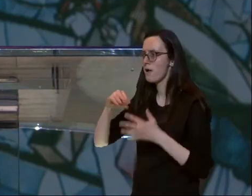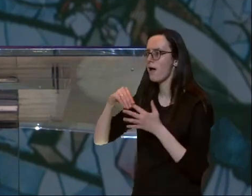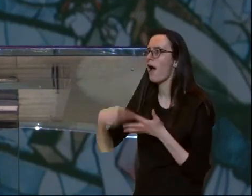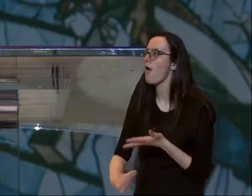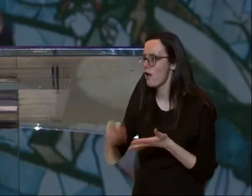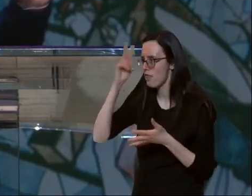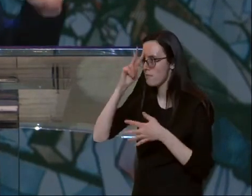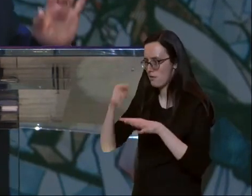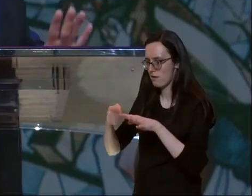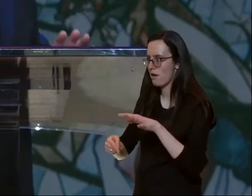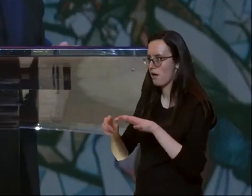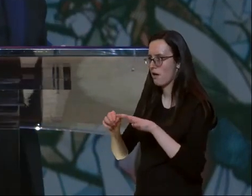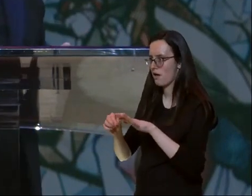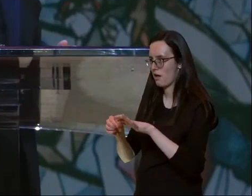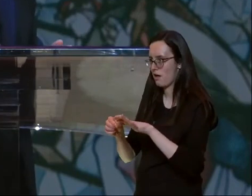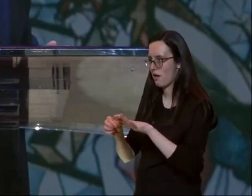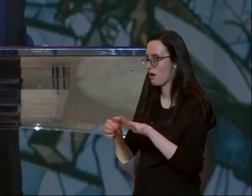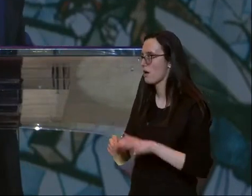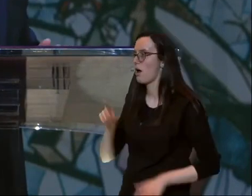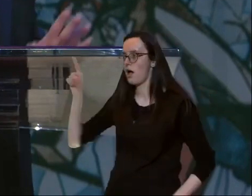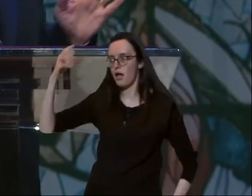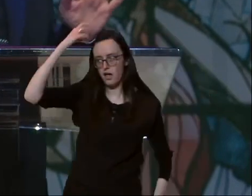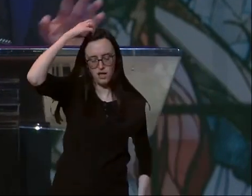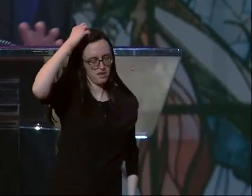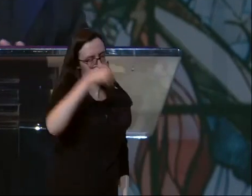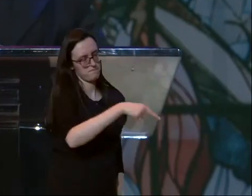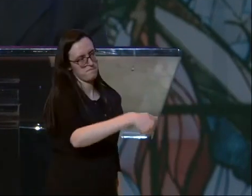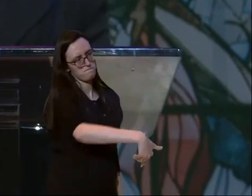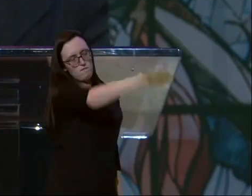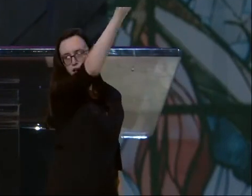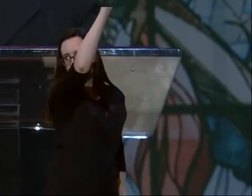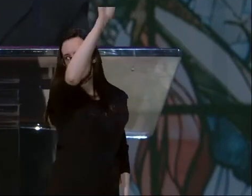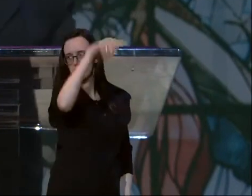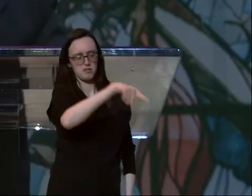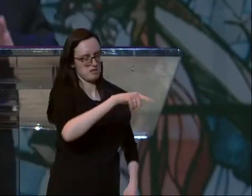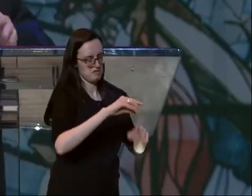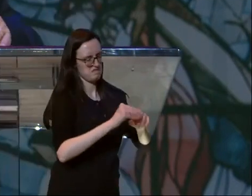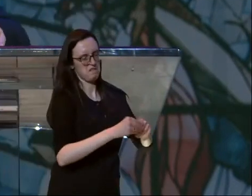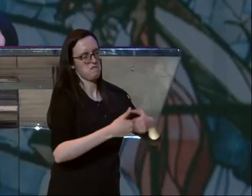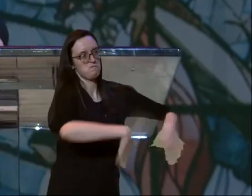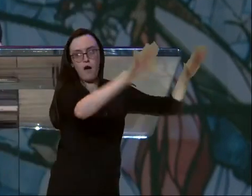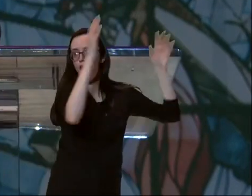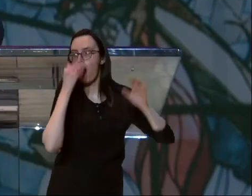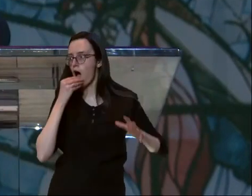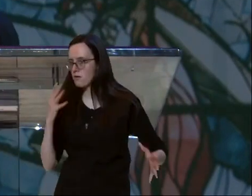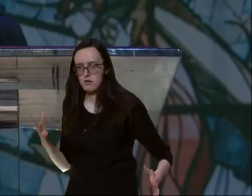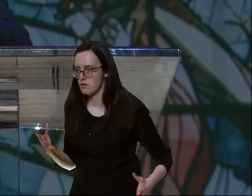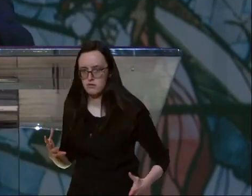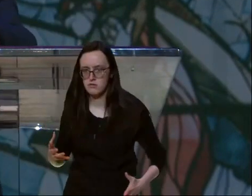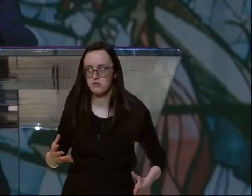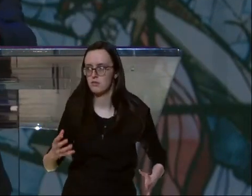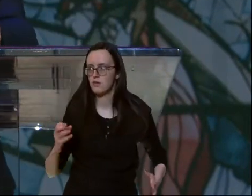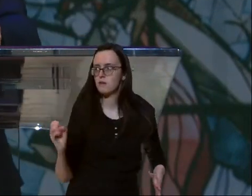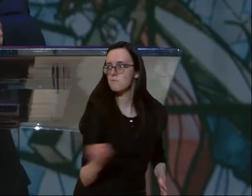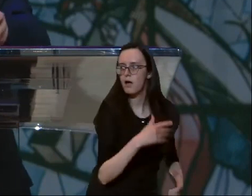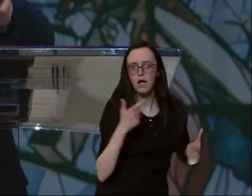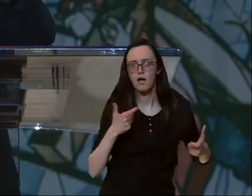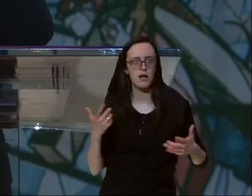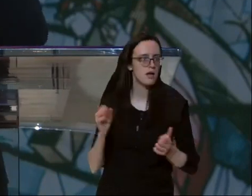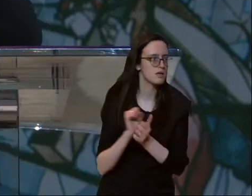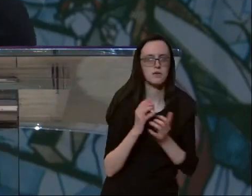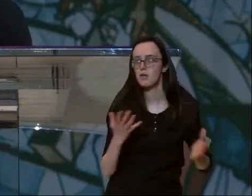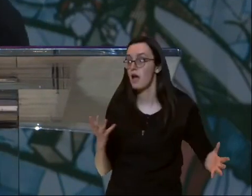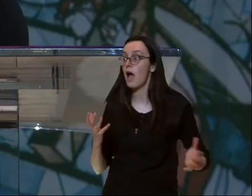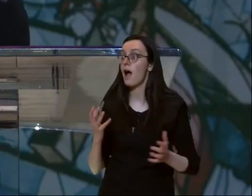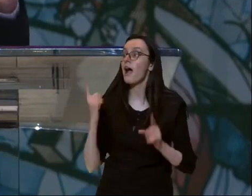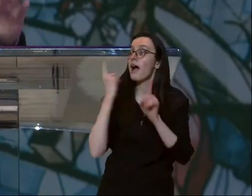Bom, você está imperfeito, pode ir embora. Aí ele voltou. Aí ele voltou, procurou o súdito, olha